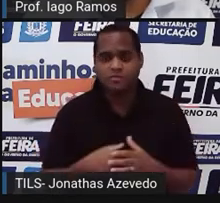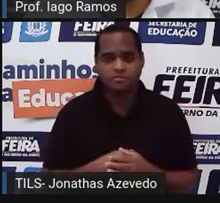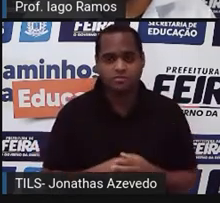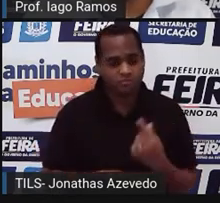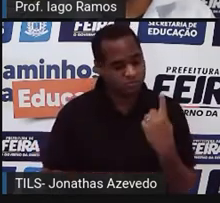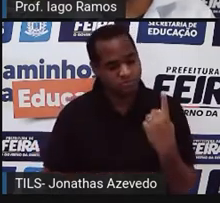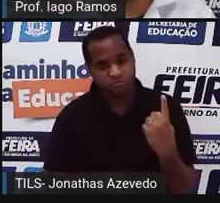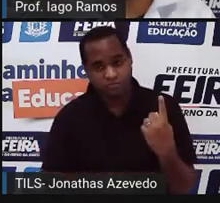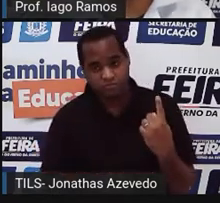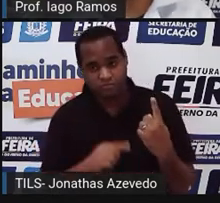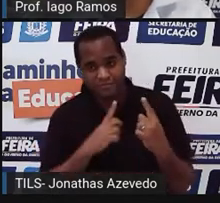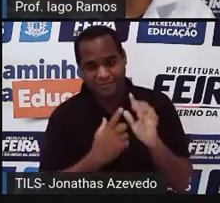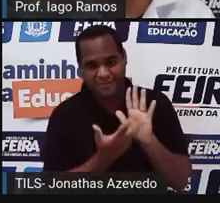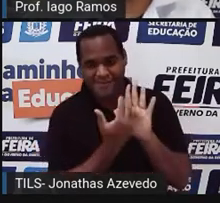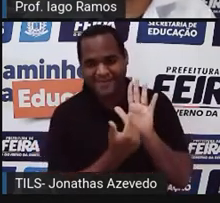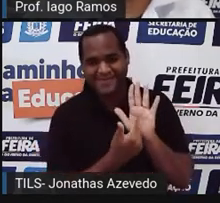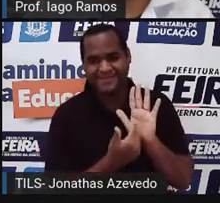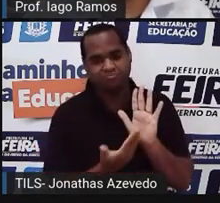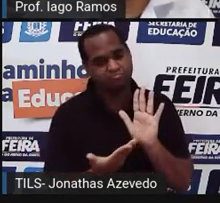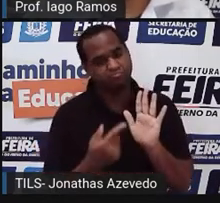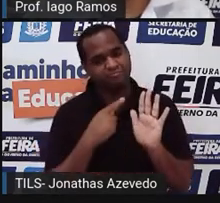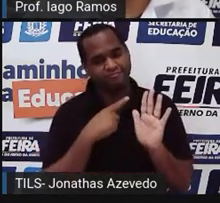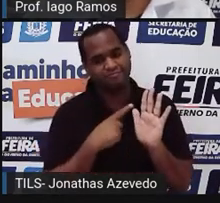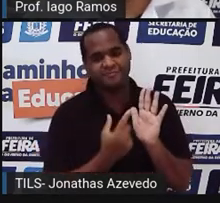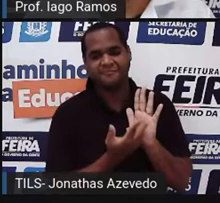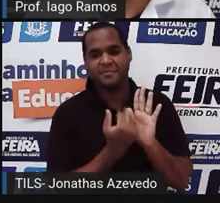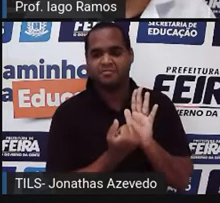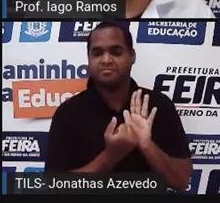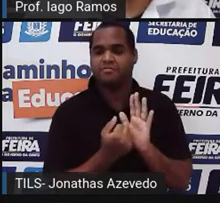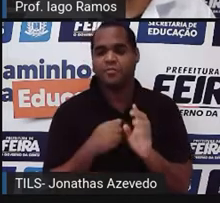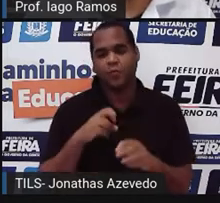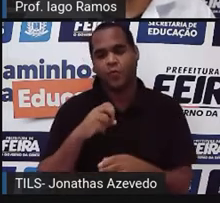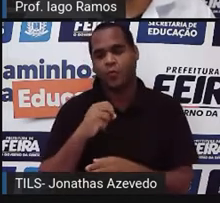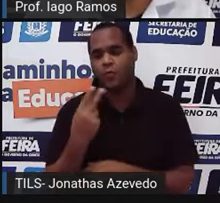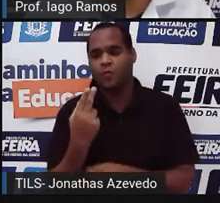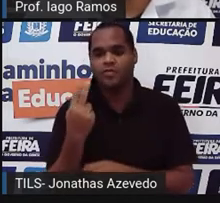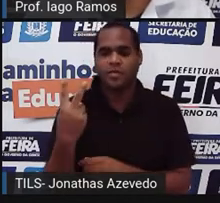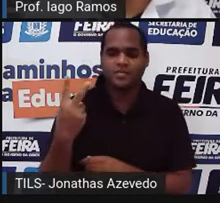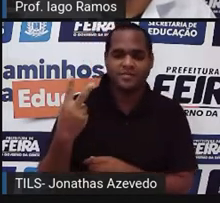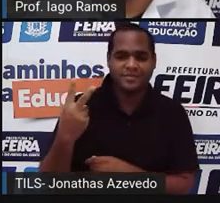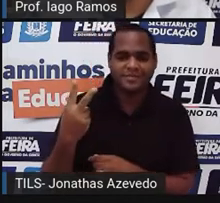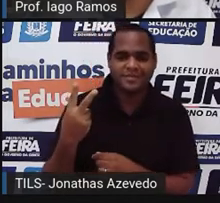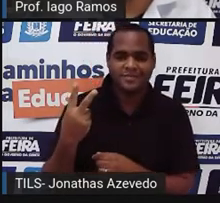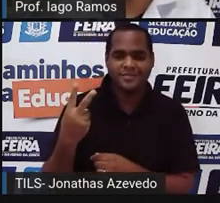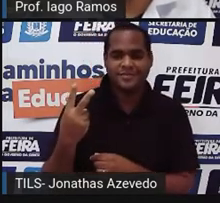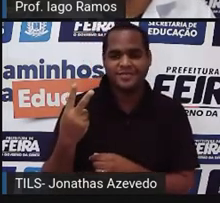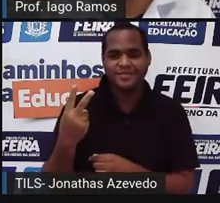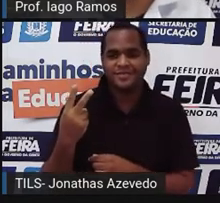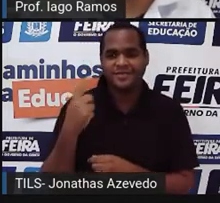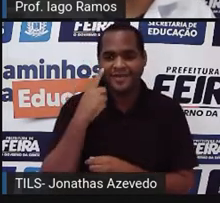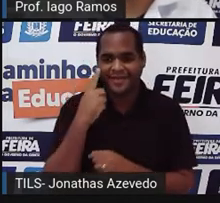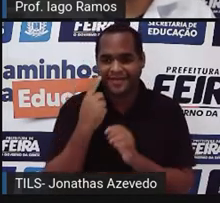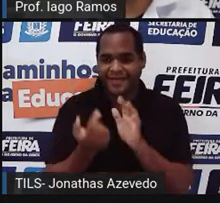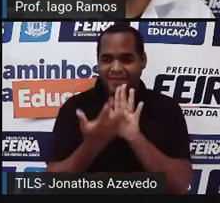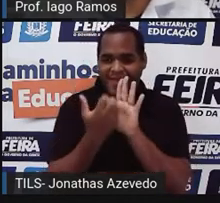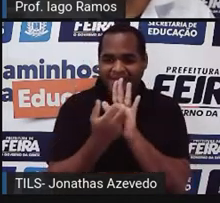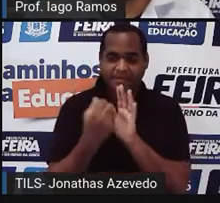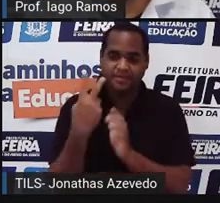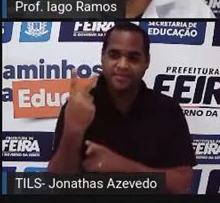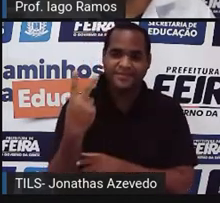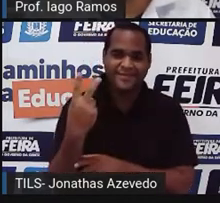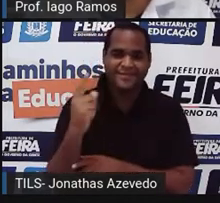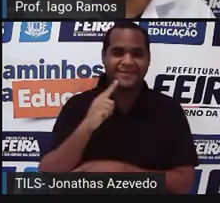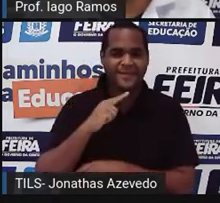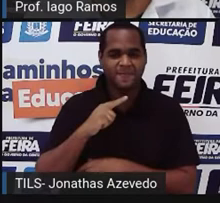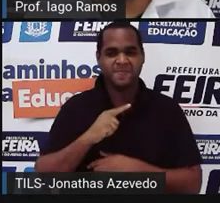1... E tem uma imagem ali de uma na opção 1, ou a opção 2, outra imagem ali na opção 2,